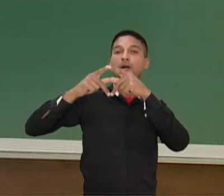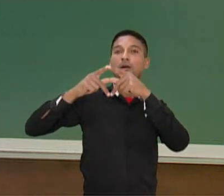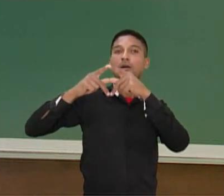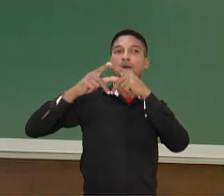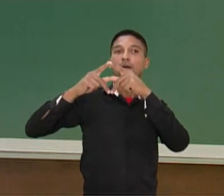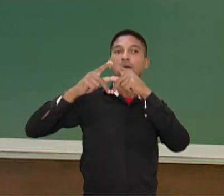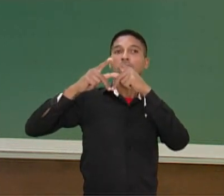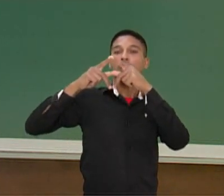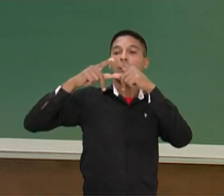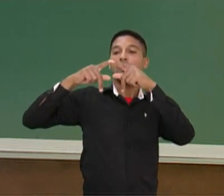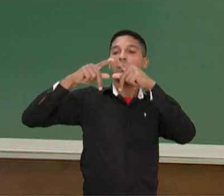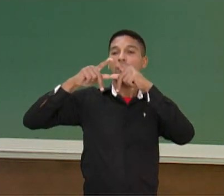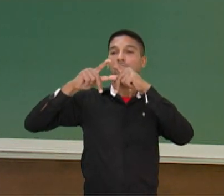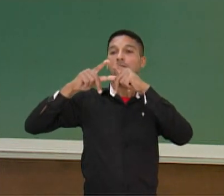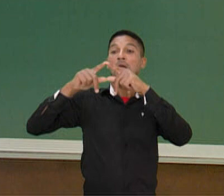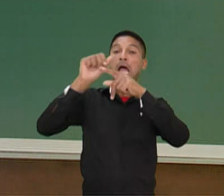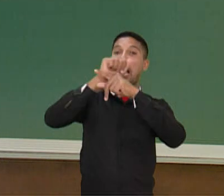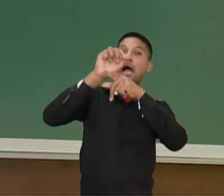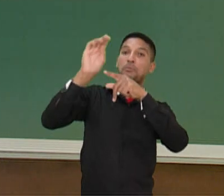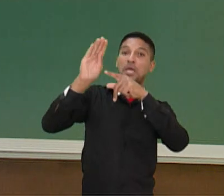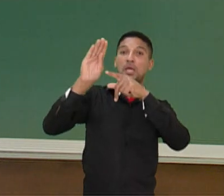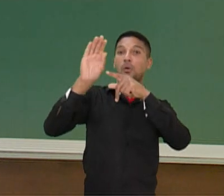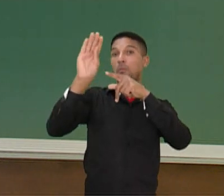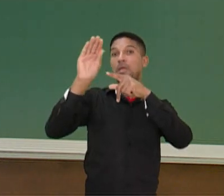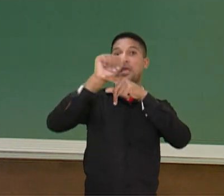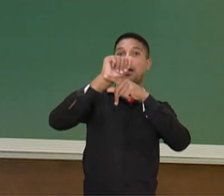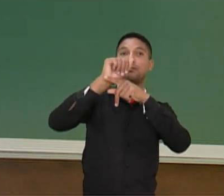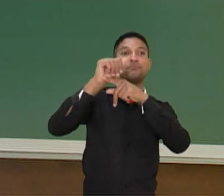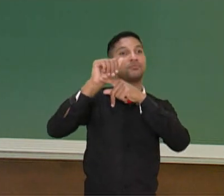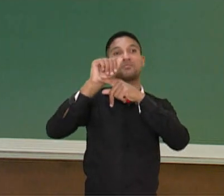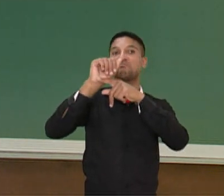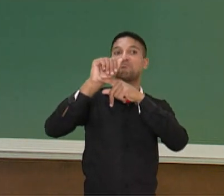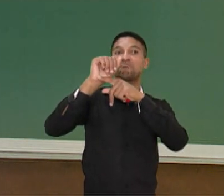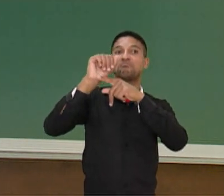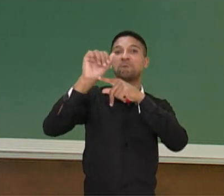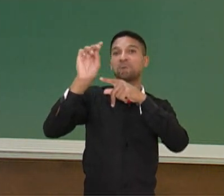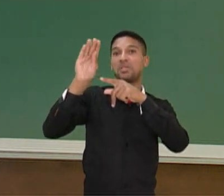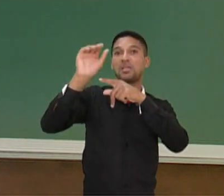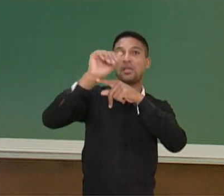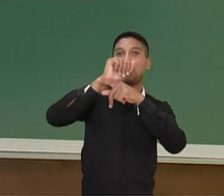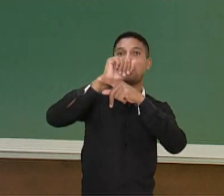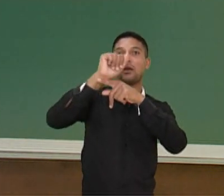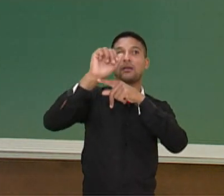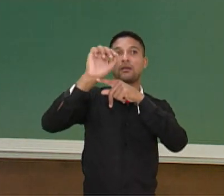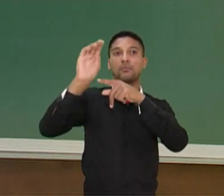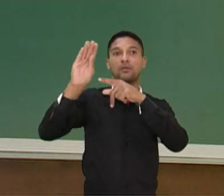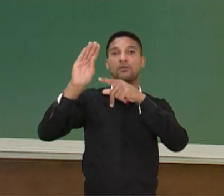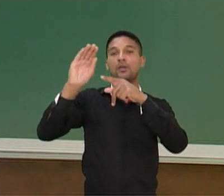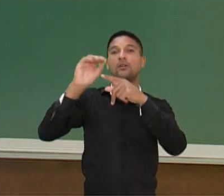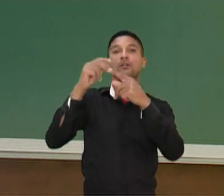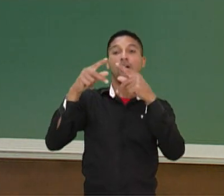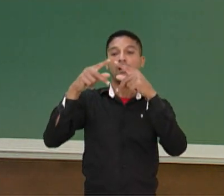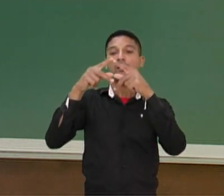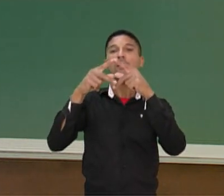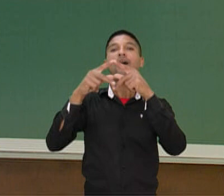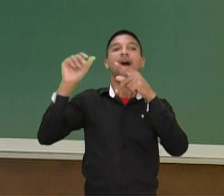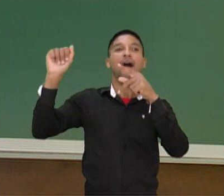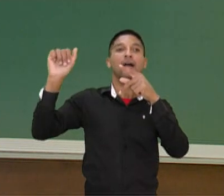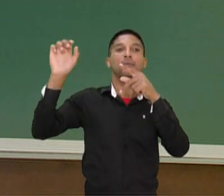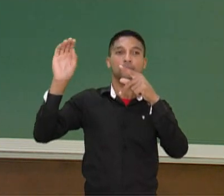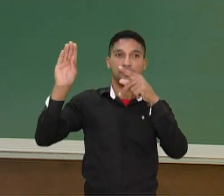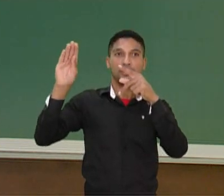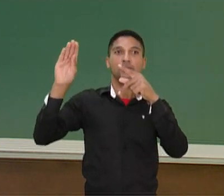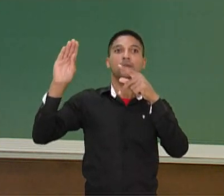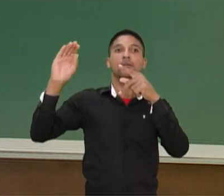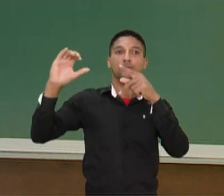faz. Você pode chamar de AB ou trocar e chamar de BA. E assim por diante eu tenho os outros lados também.